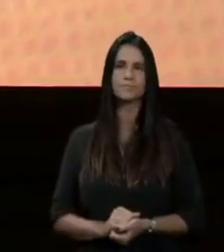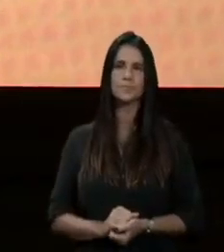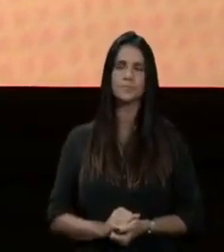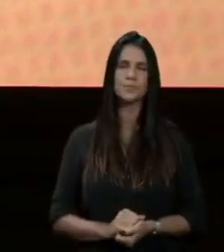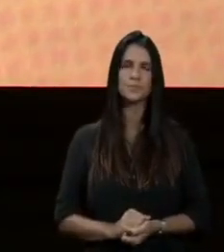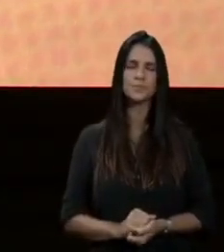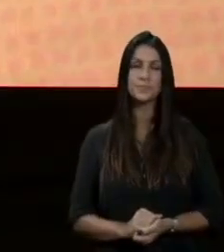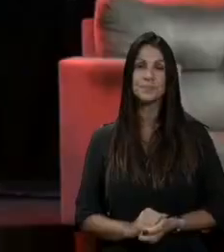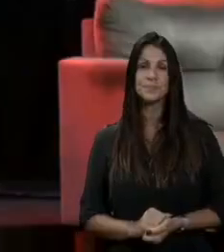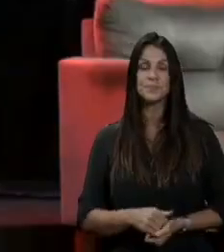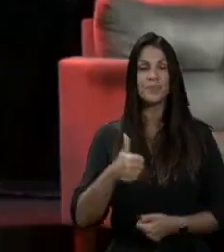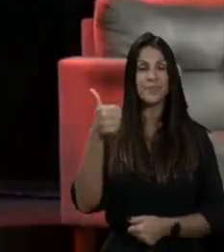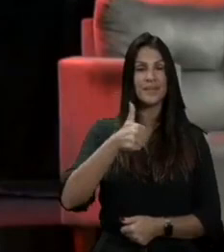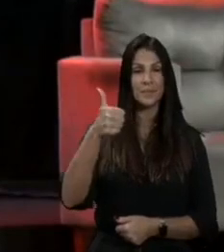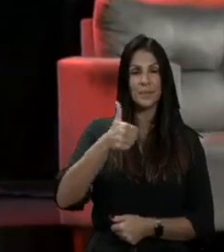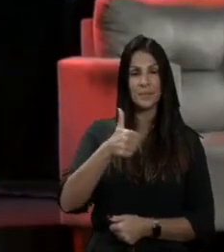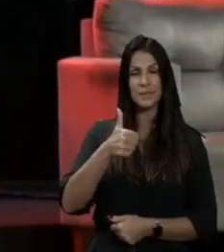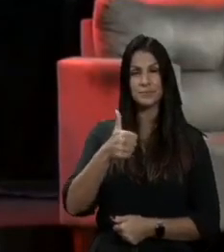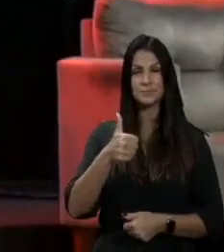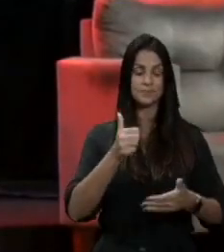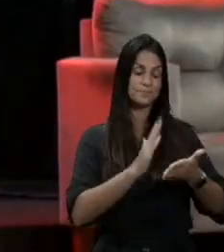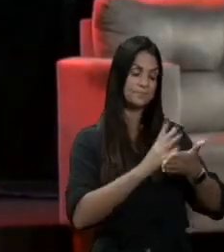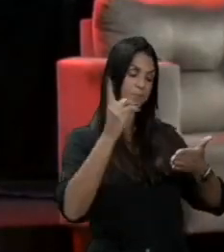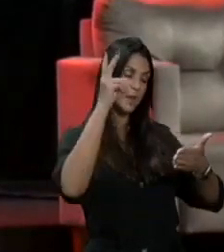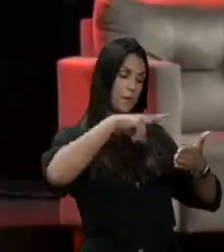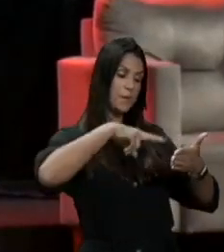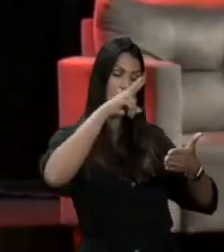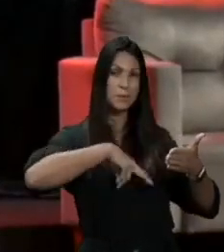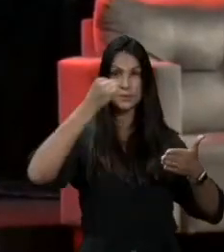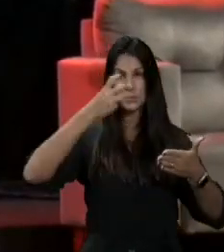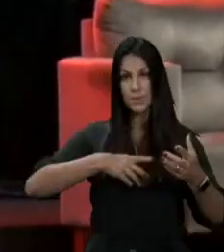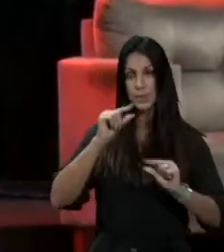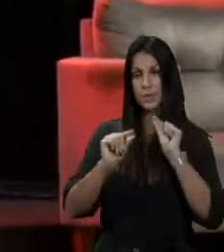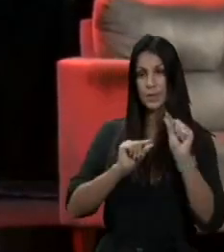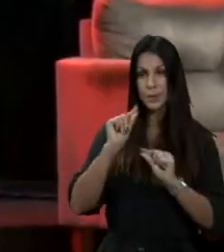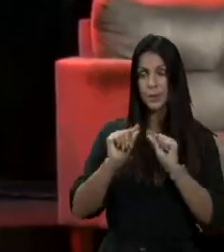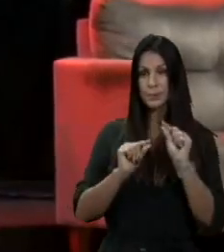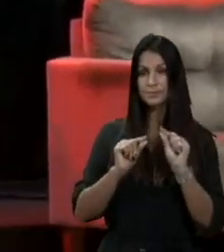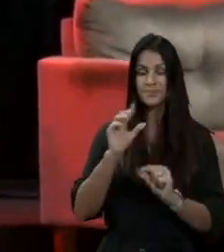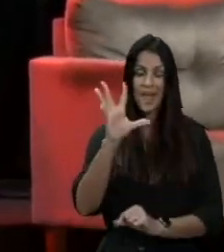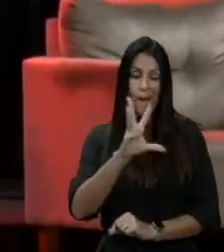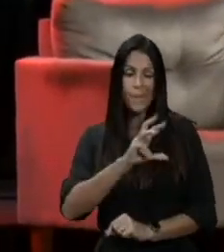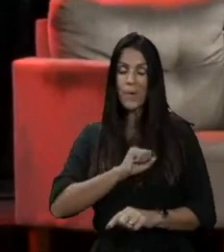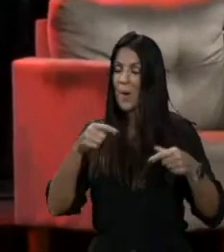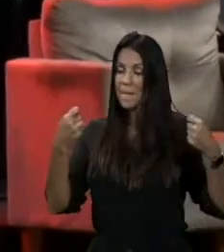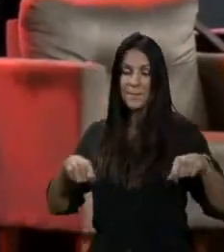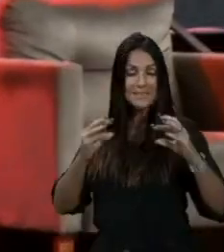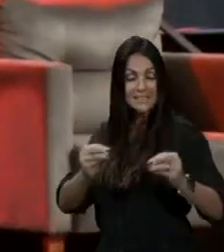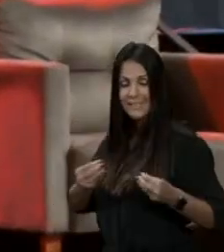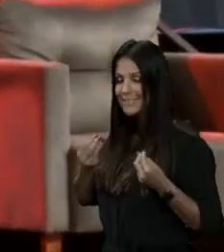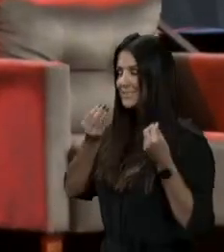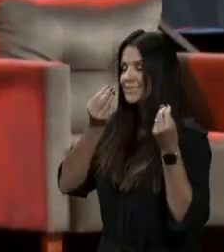a primeira taça license vai dizer que nós temos de ter o amor abnegado só que amor abnegado é aquele amor que você dá para o outro que você também não vai ter